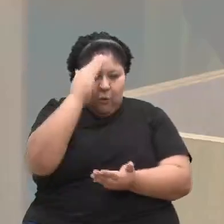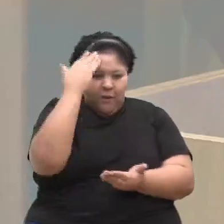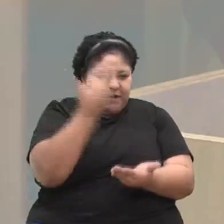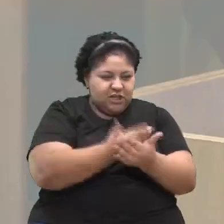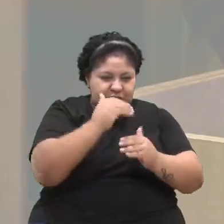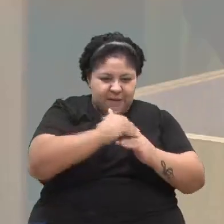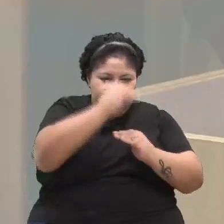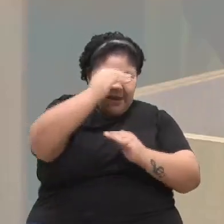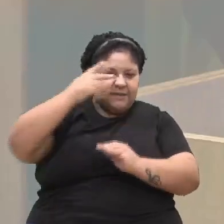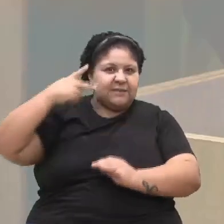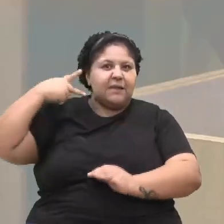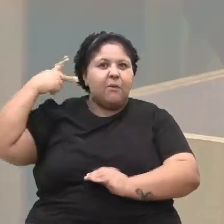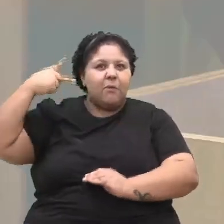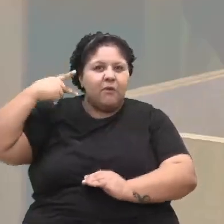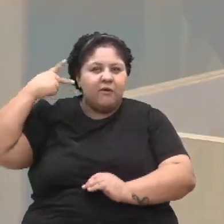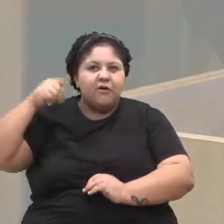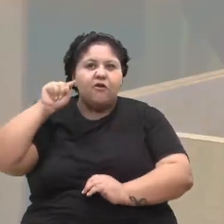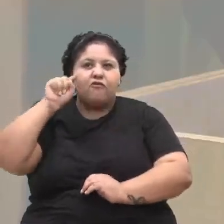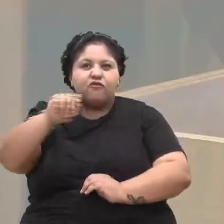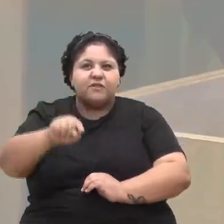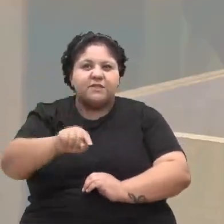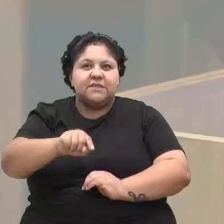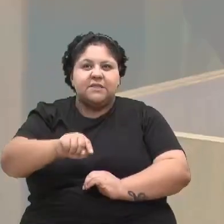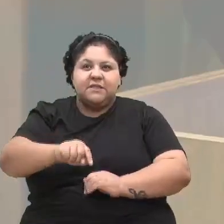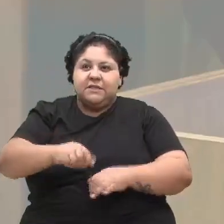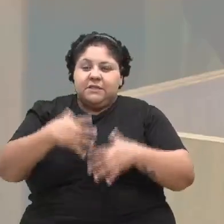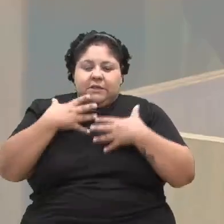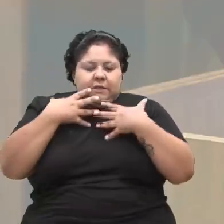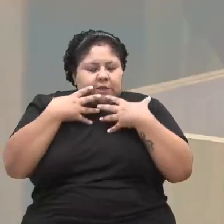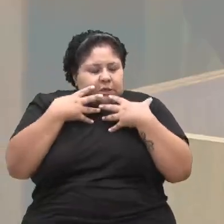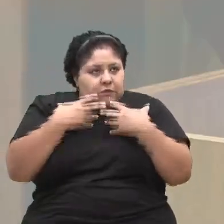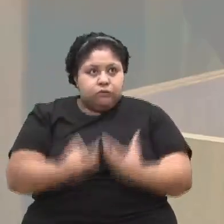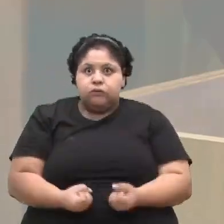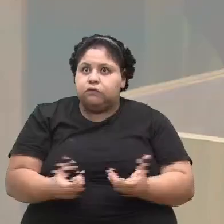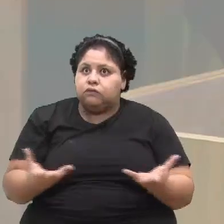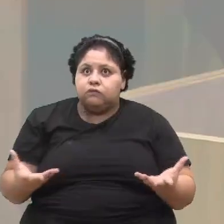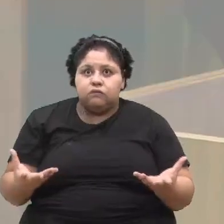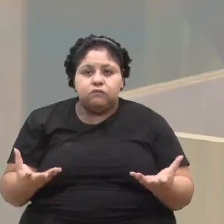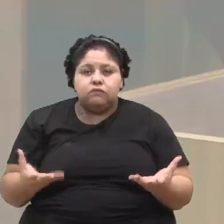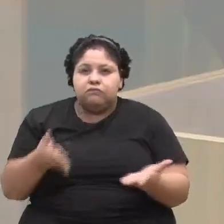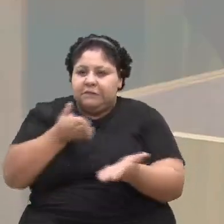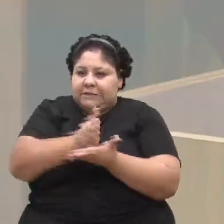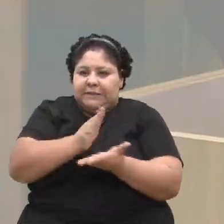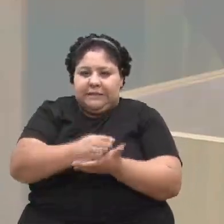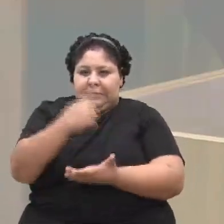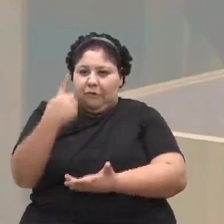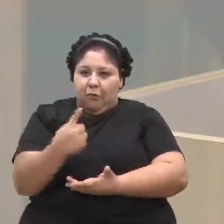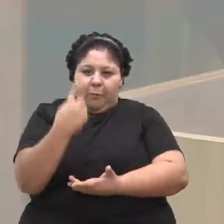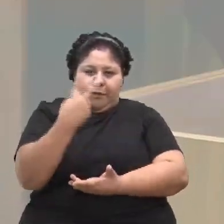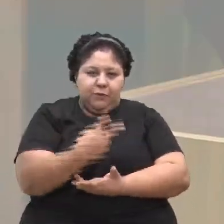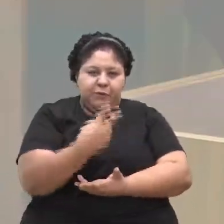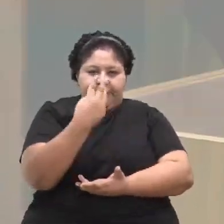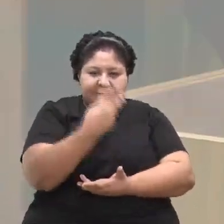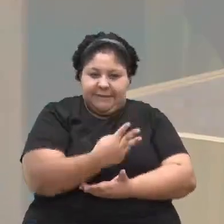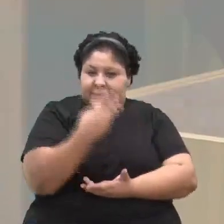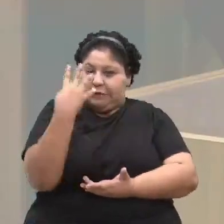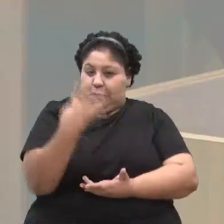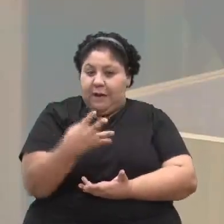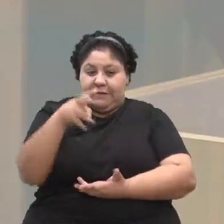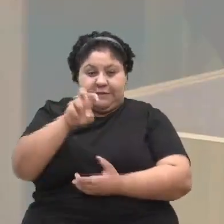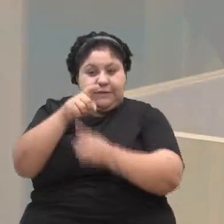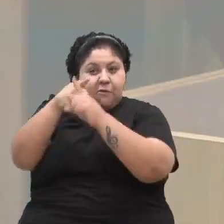na política, você já está de saco cheio. Você já foi enganado 1, 2, 3, 4,